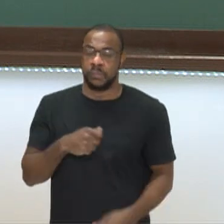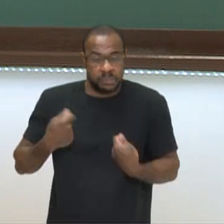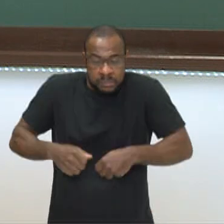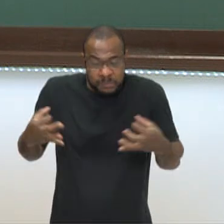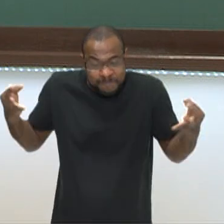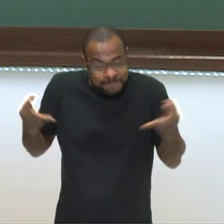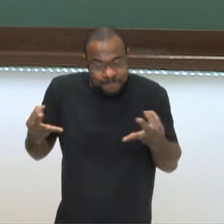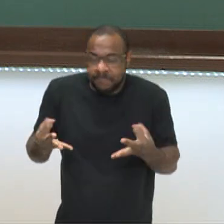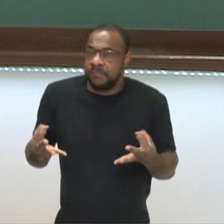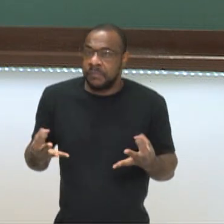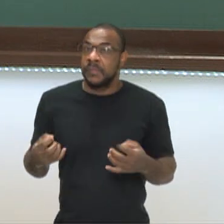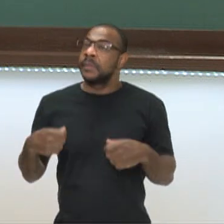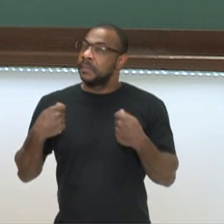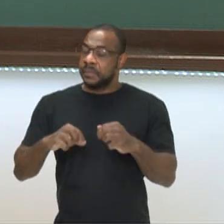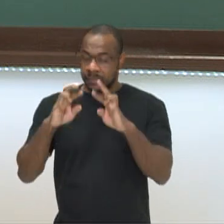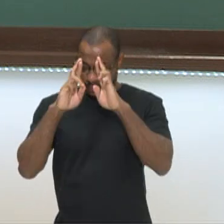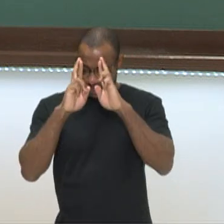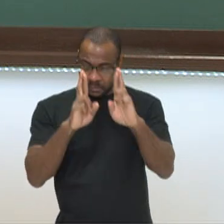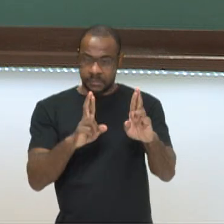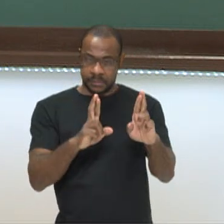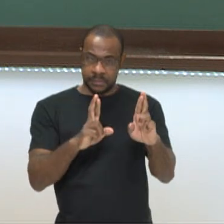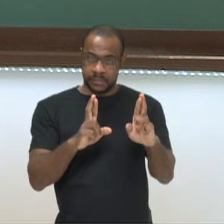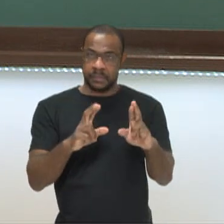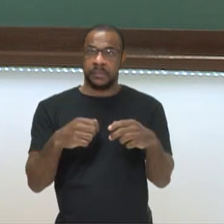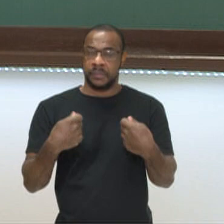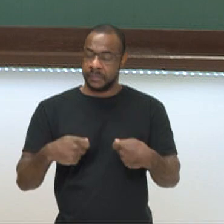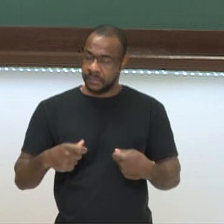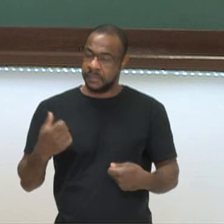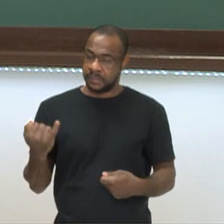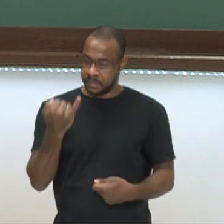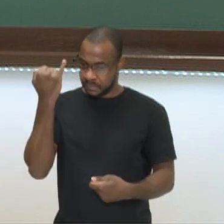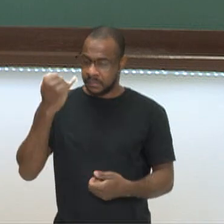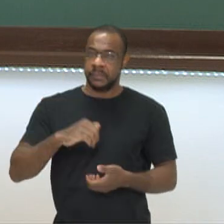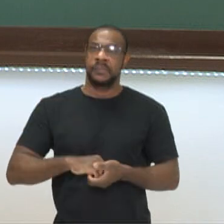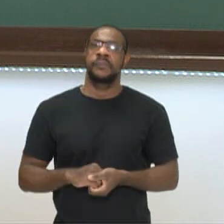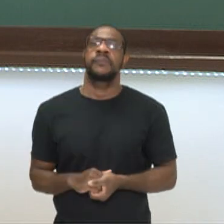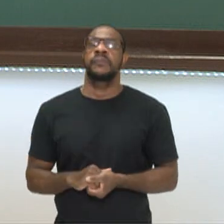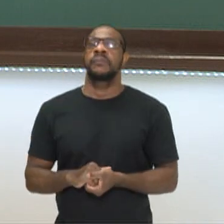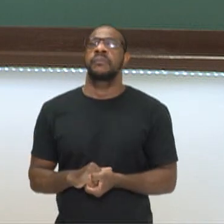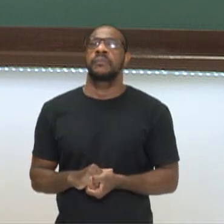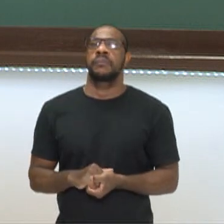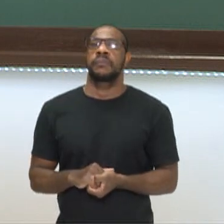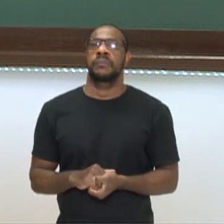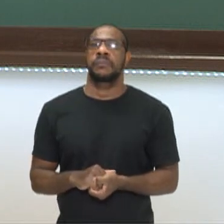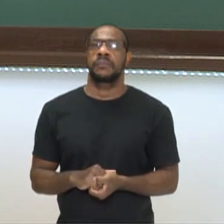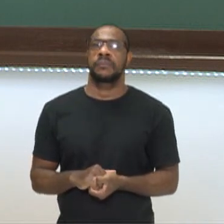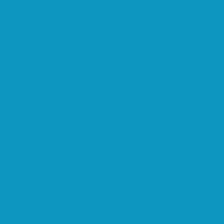perfeito, mas se não puder ser amor, seja pelo menos respeito. Até a próxima aula!